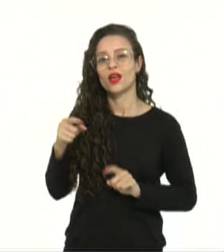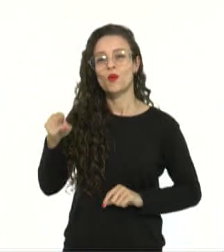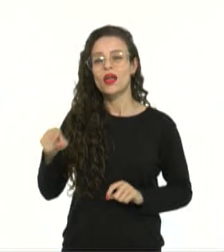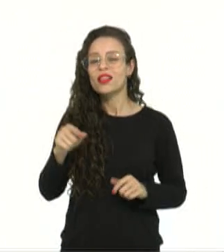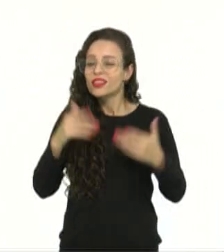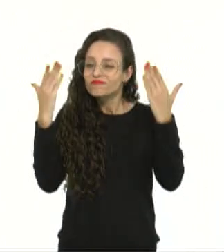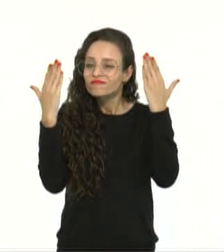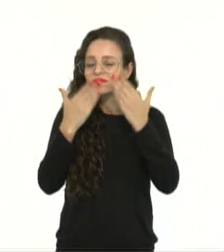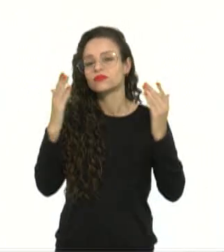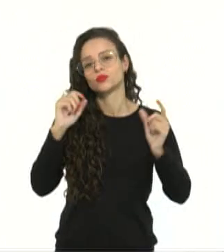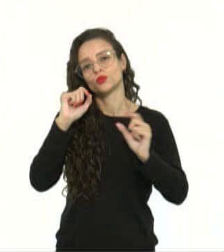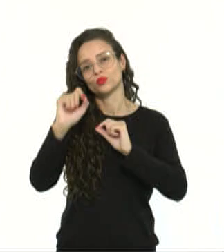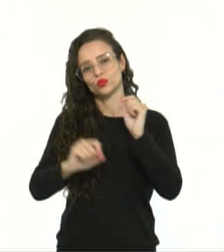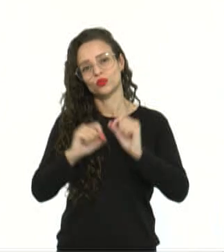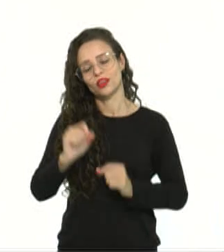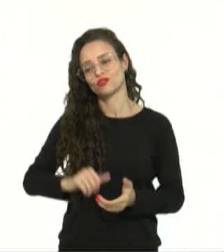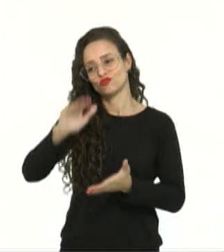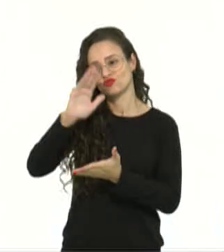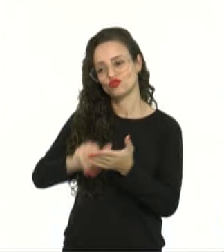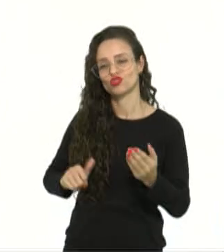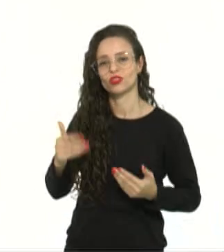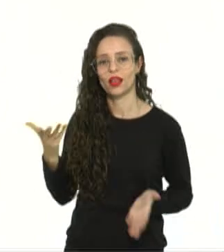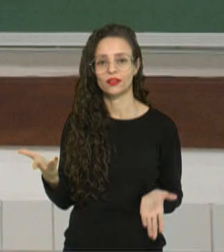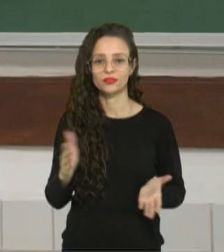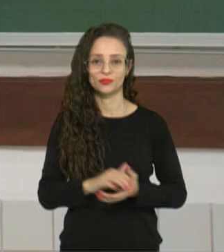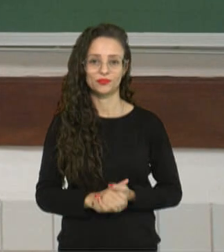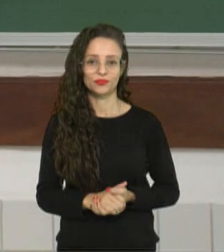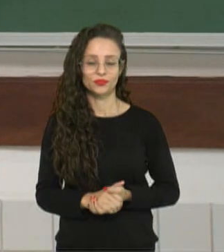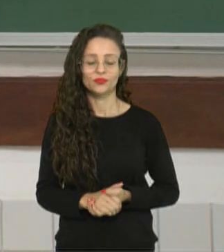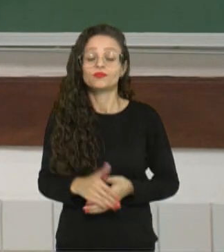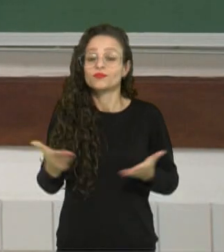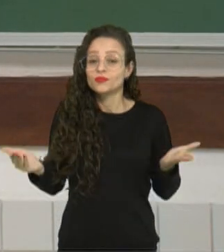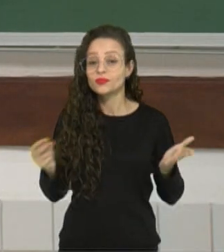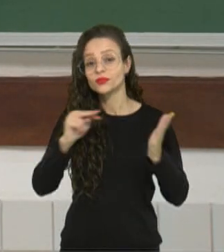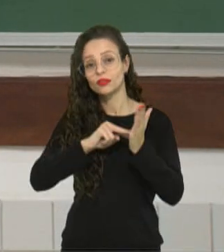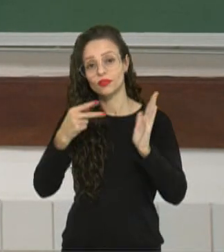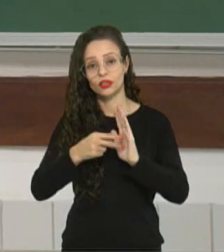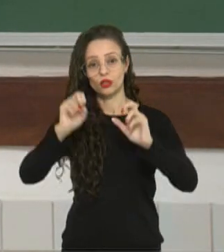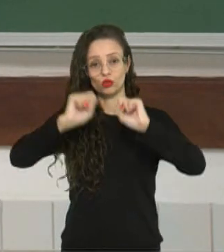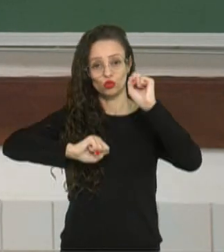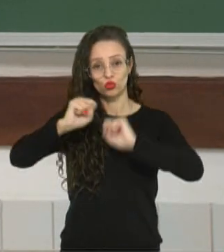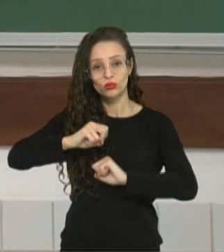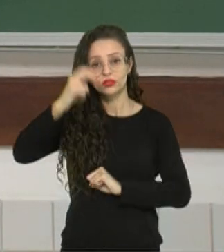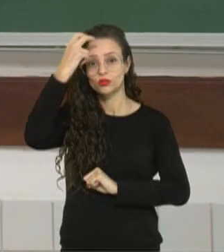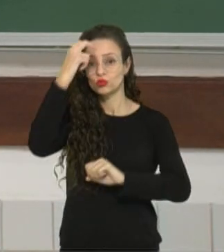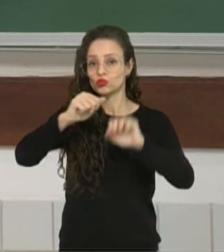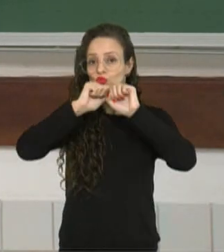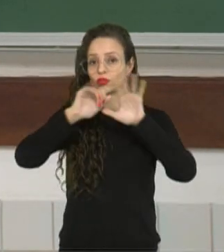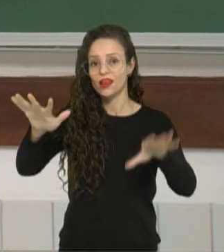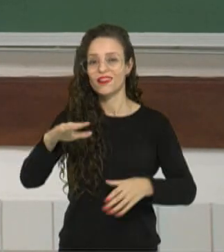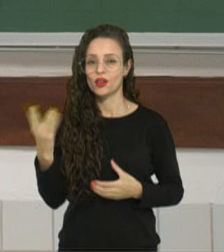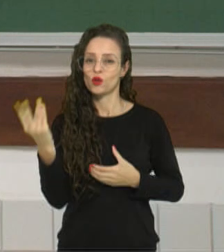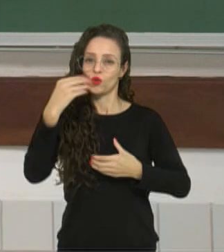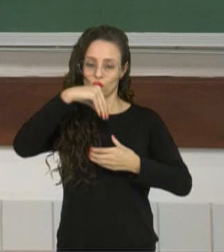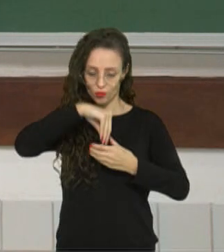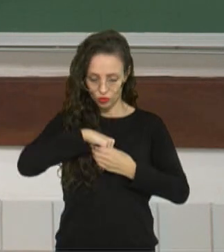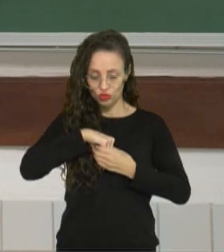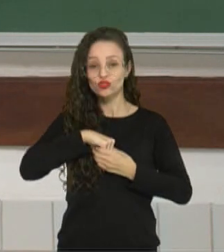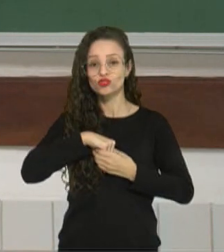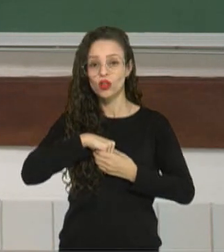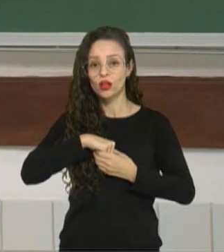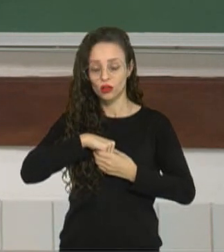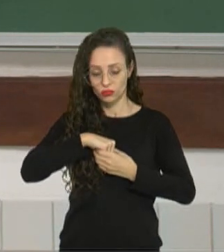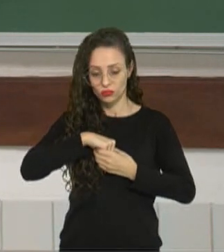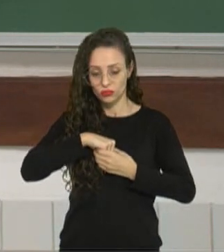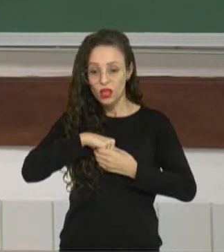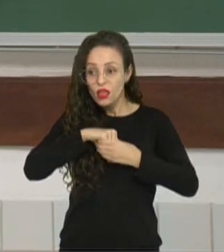dele, ou seja, retirada. Ou seja, quando a indústria cultural faz com que a subjetividade, nosso mundo interno,